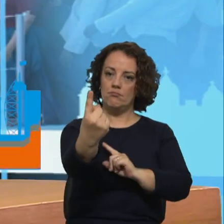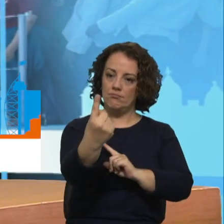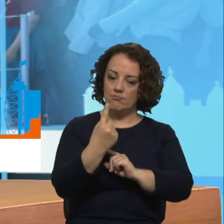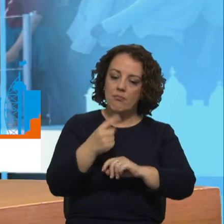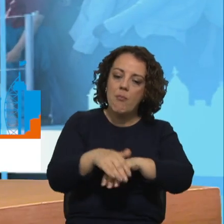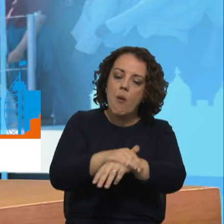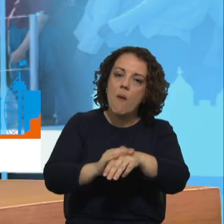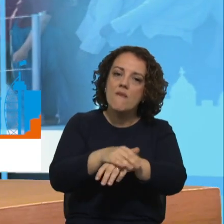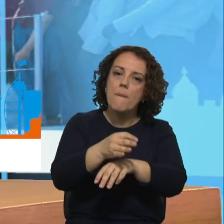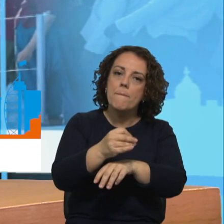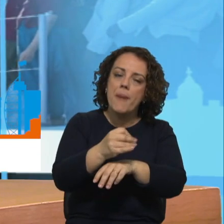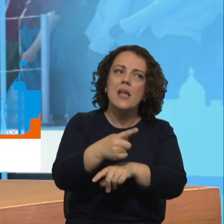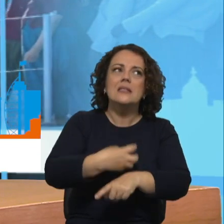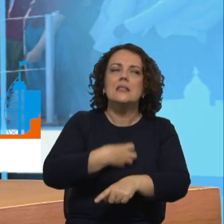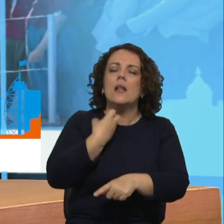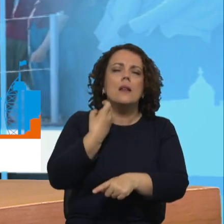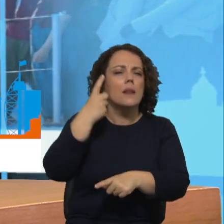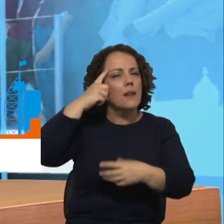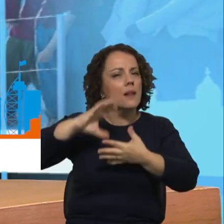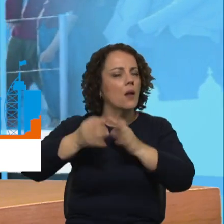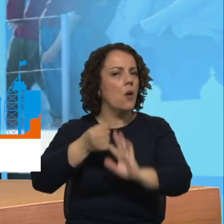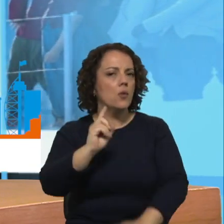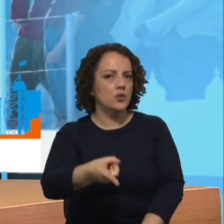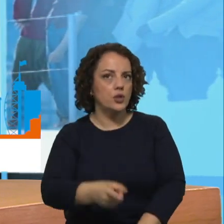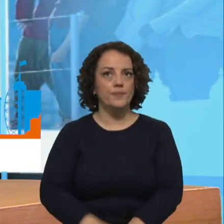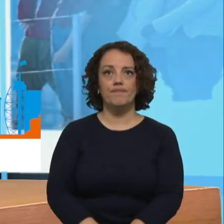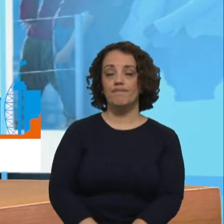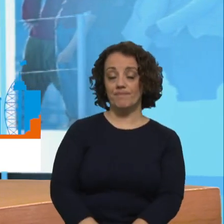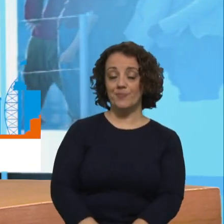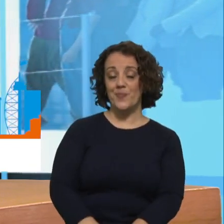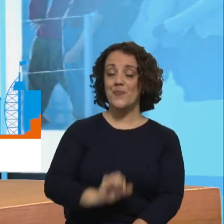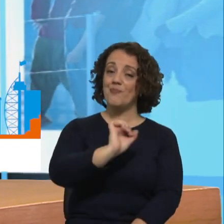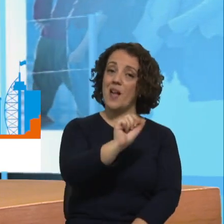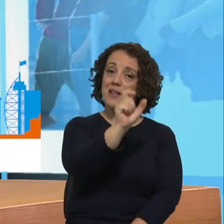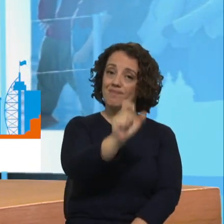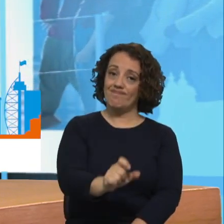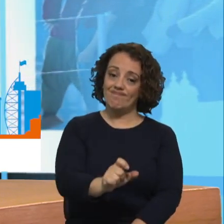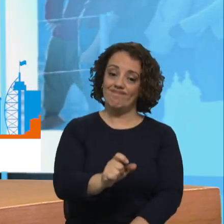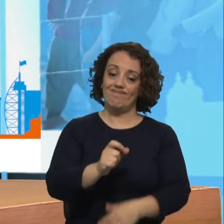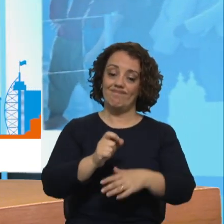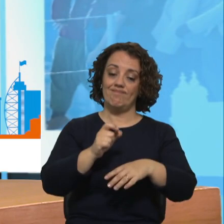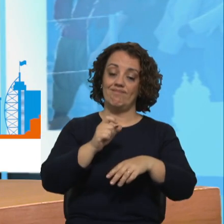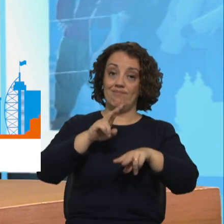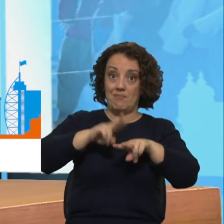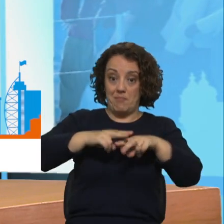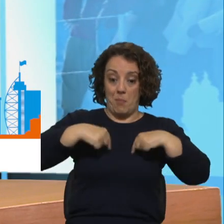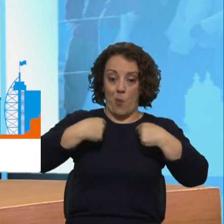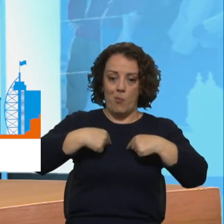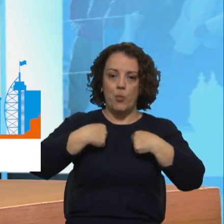Na perspectiva dos reclusos, estar alguém ali com um gesto de humildade e de